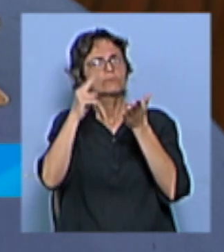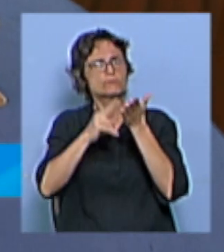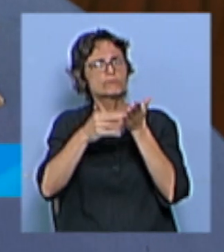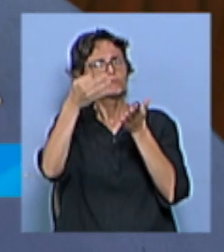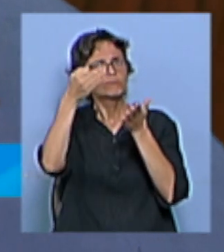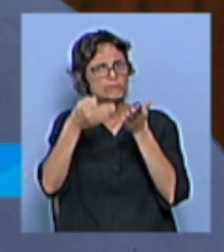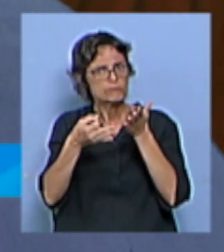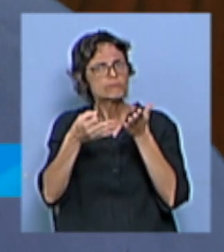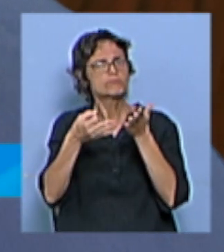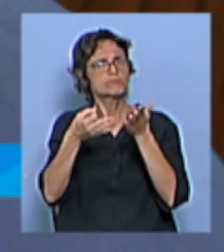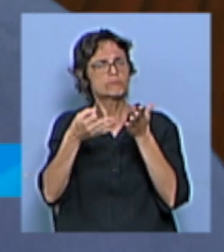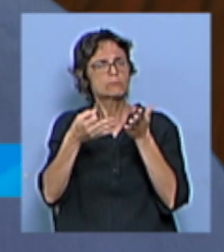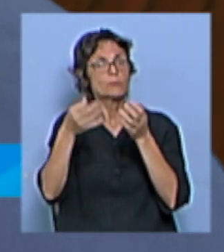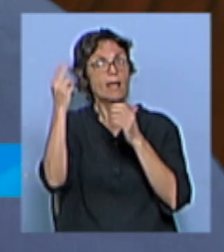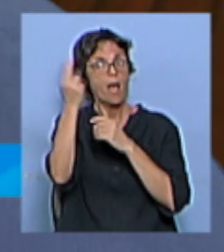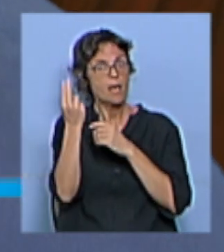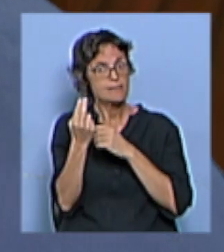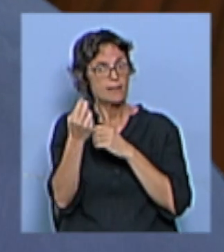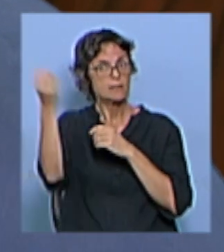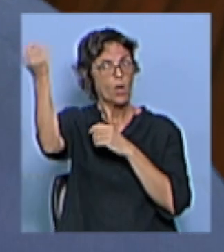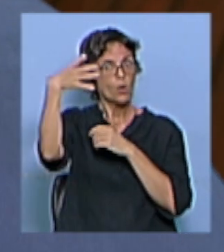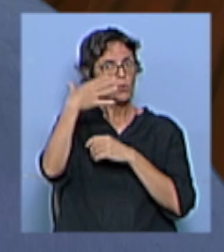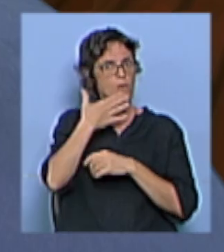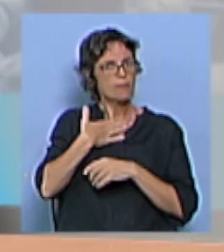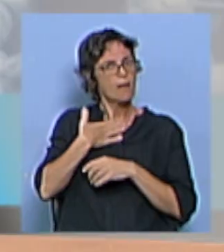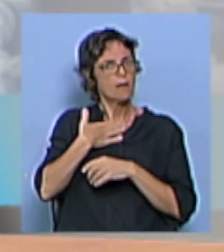que ilumina a nossa vida. Nós precisamos das artes,